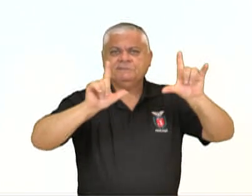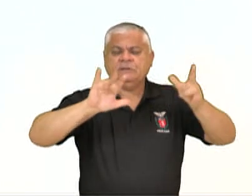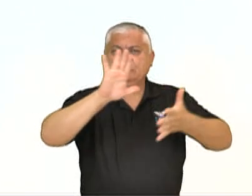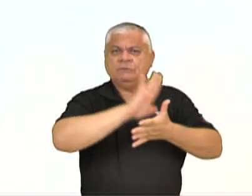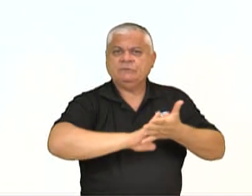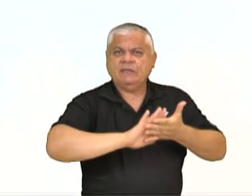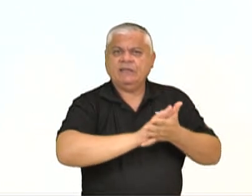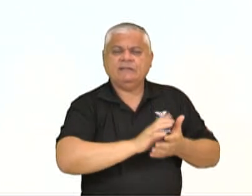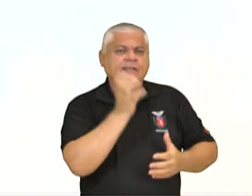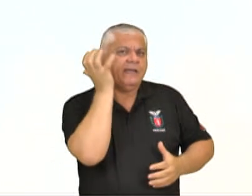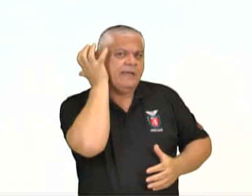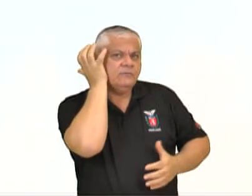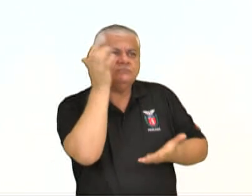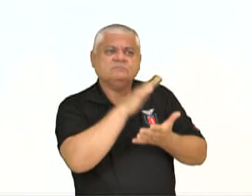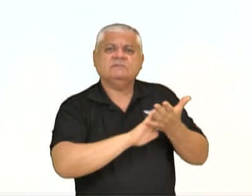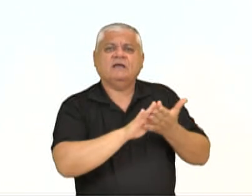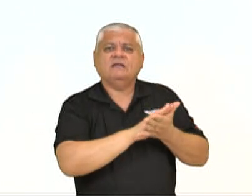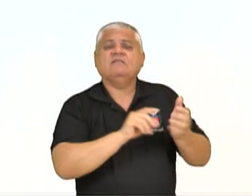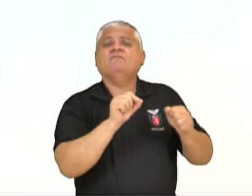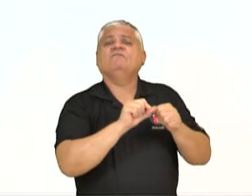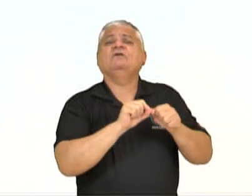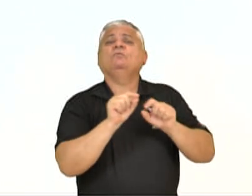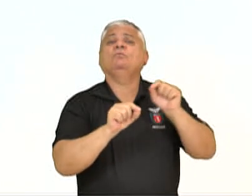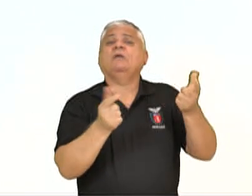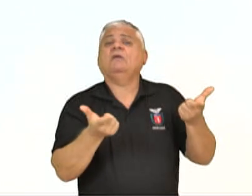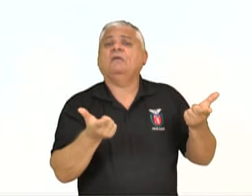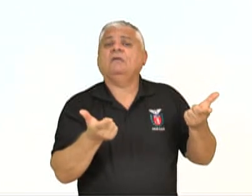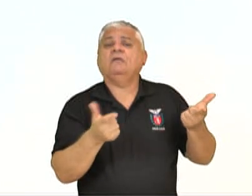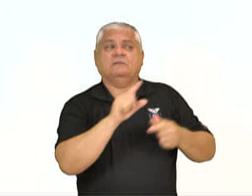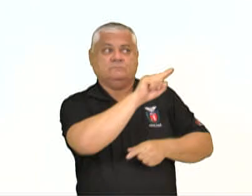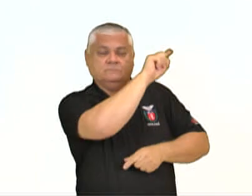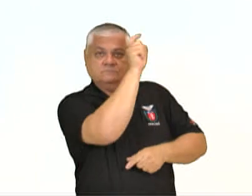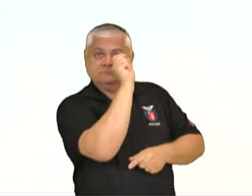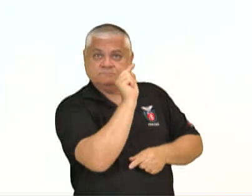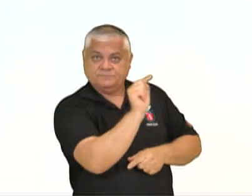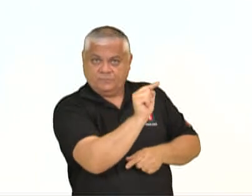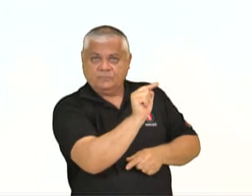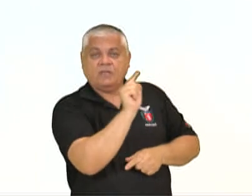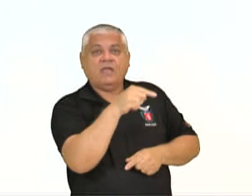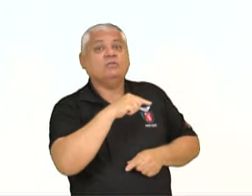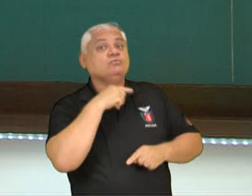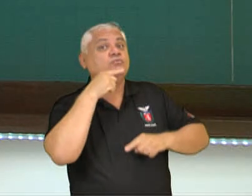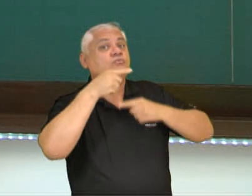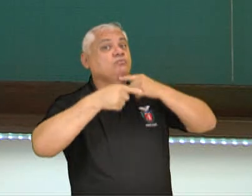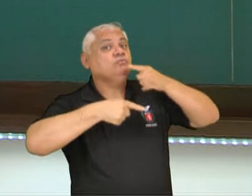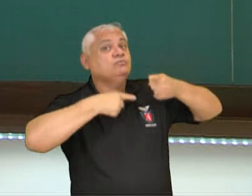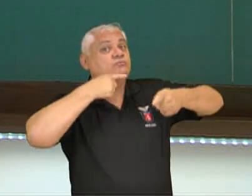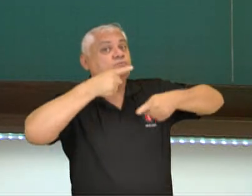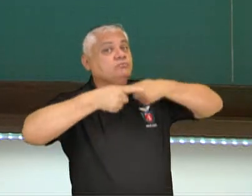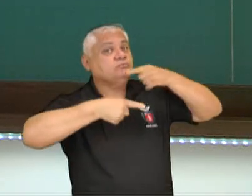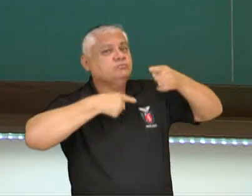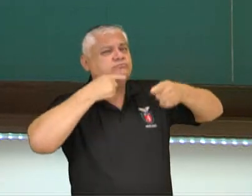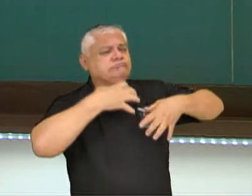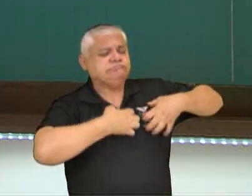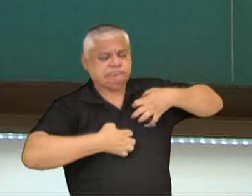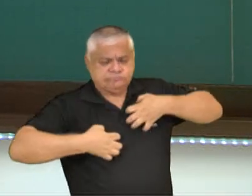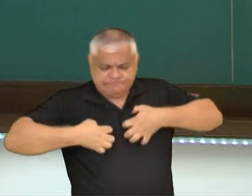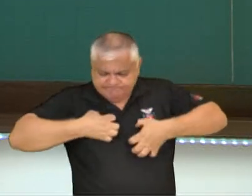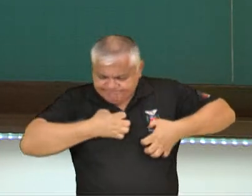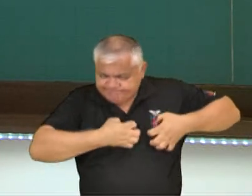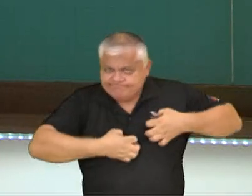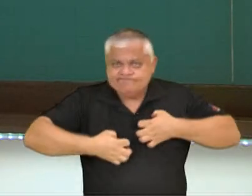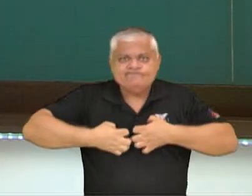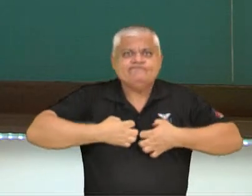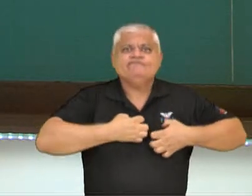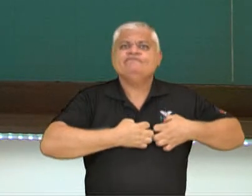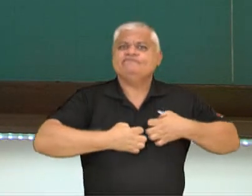nem o rádio. Então, o que vamos fazer? Né? Então, isso, de certa forma, mostra uma dúvida que revela uma angústia, um